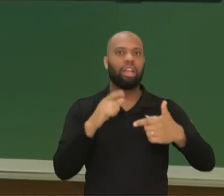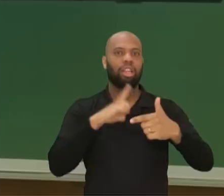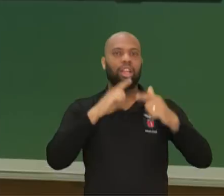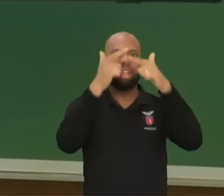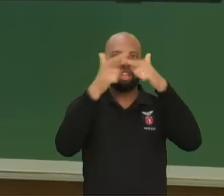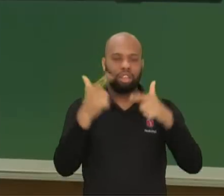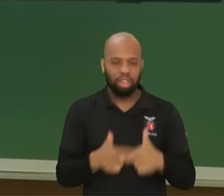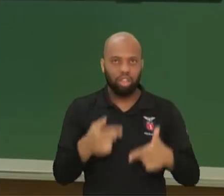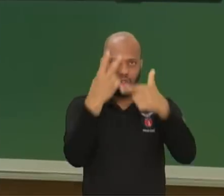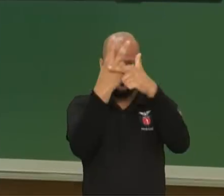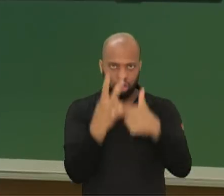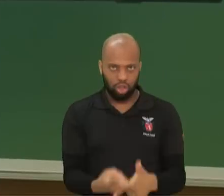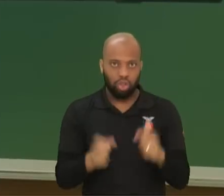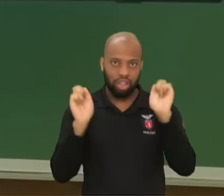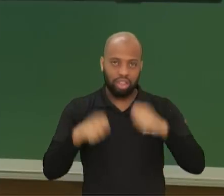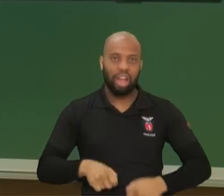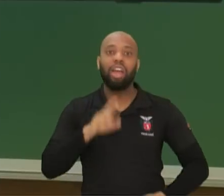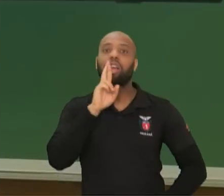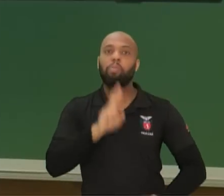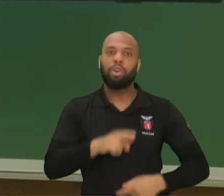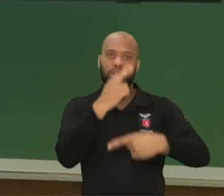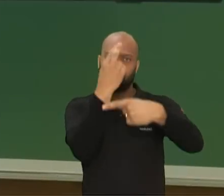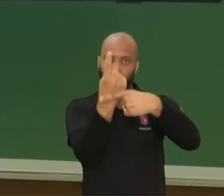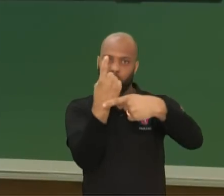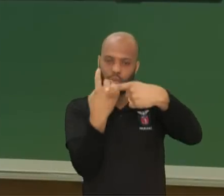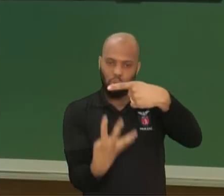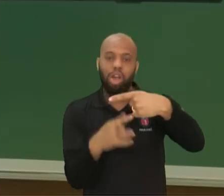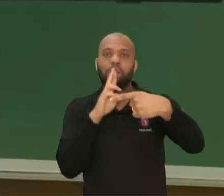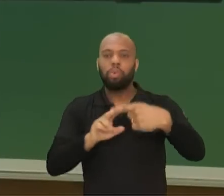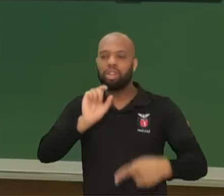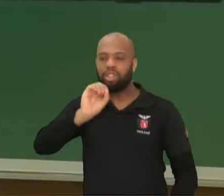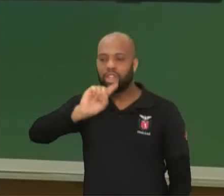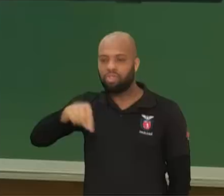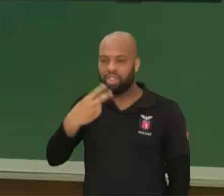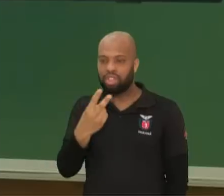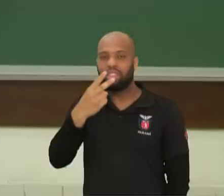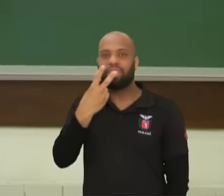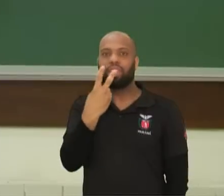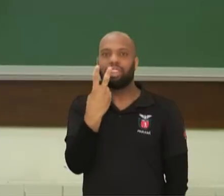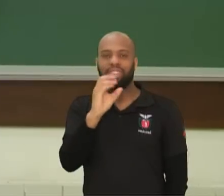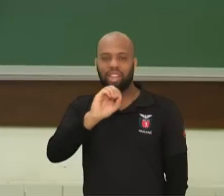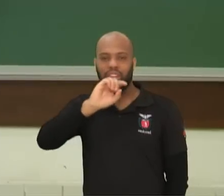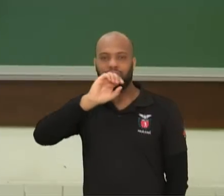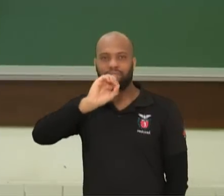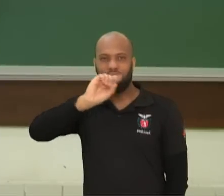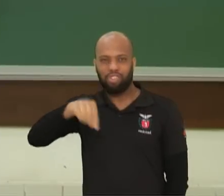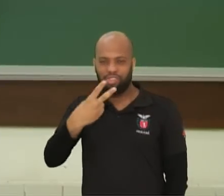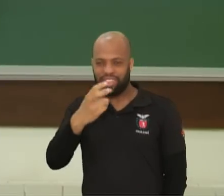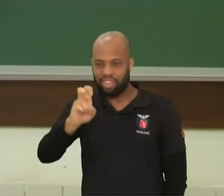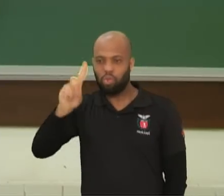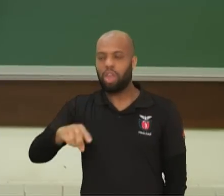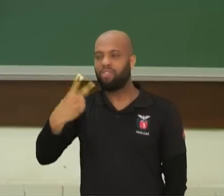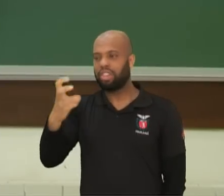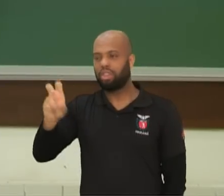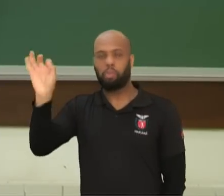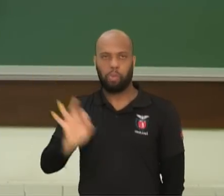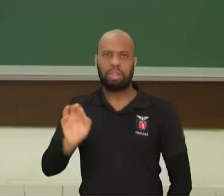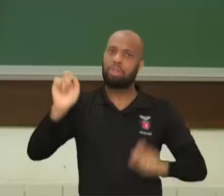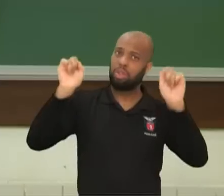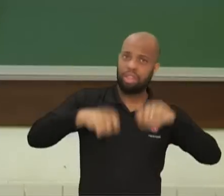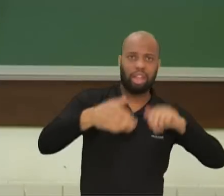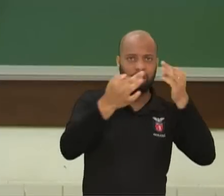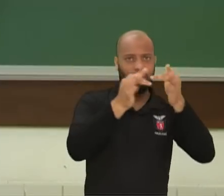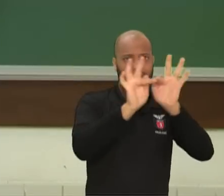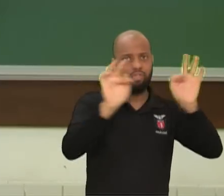cima e aqui embaixo. Tem 1/4, que é 0,25, que é 25%. Então, vocês podem fazer sem a fórmula